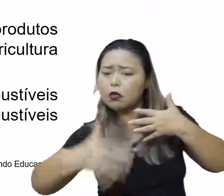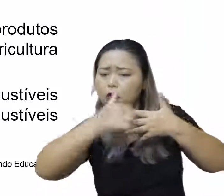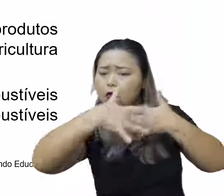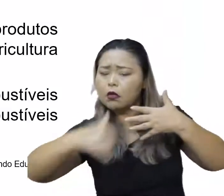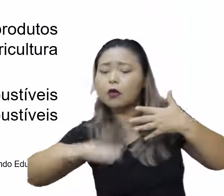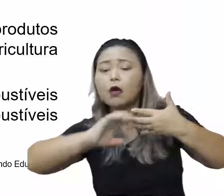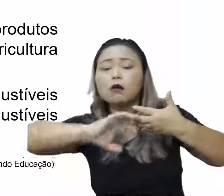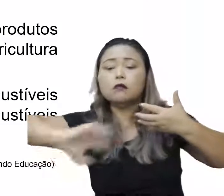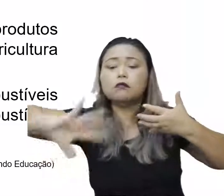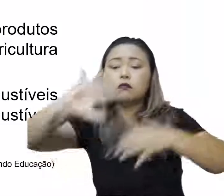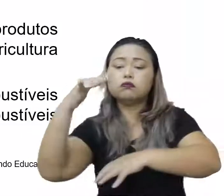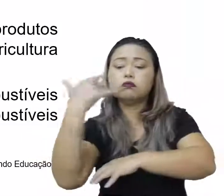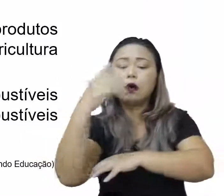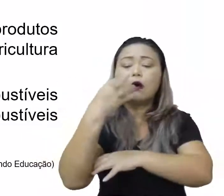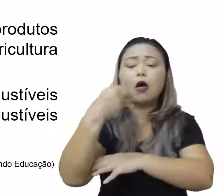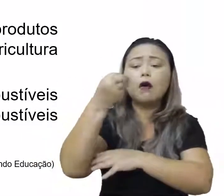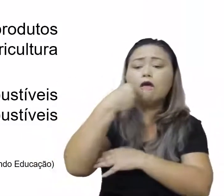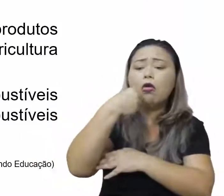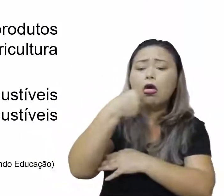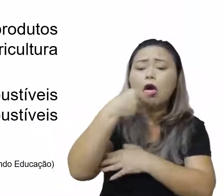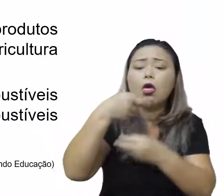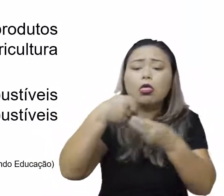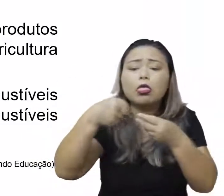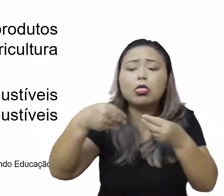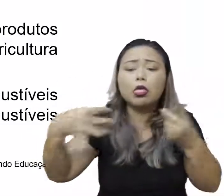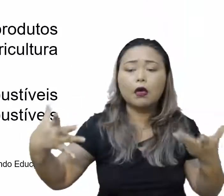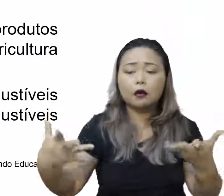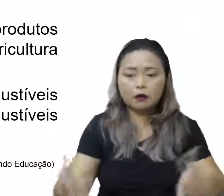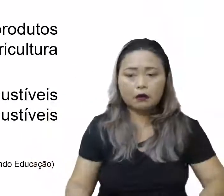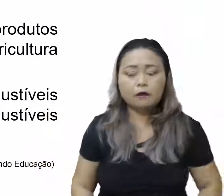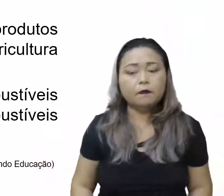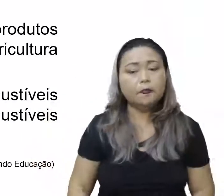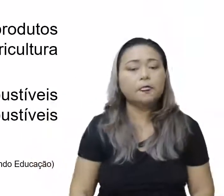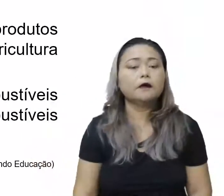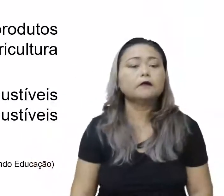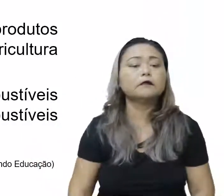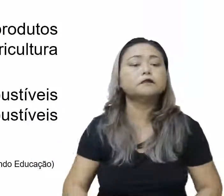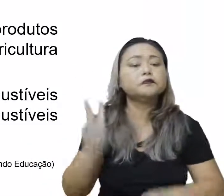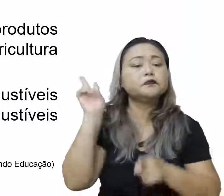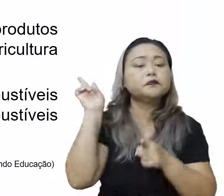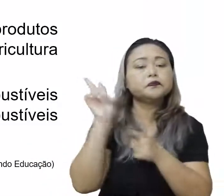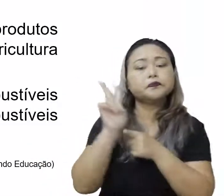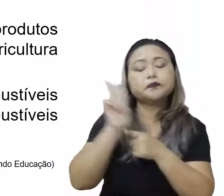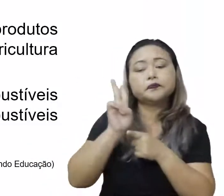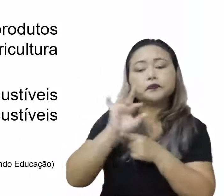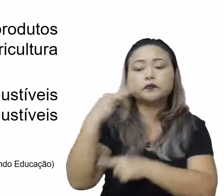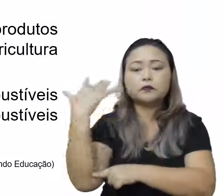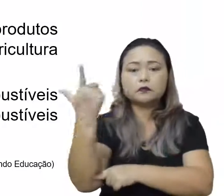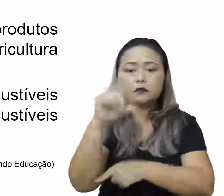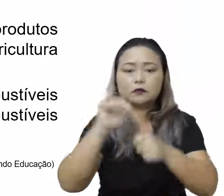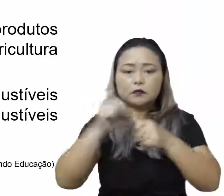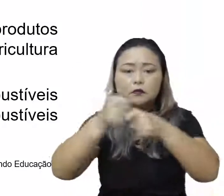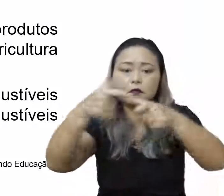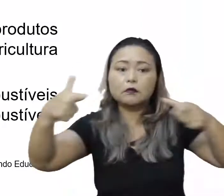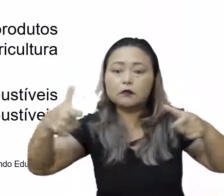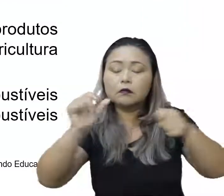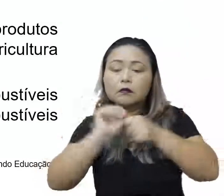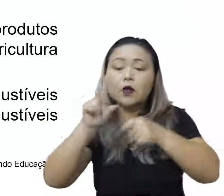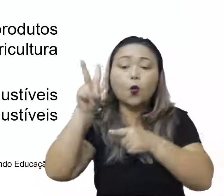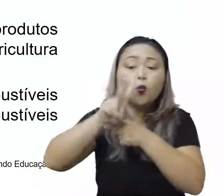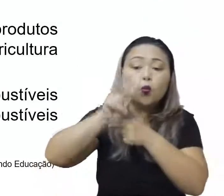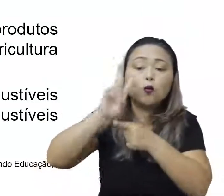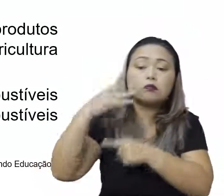retirada da floresta. Ok? Manutenção das florestas e ampliação das reservas naturais.